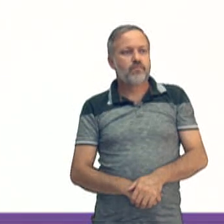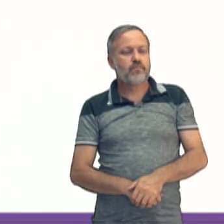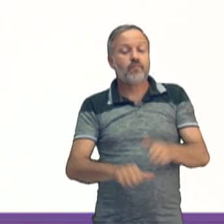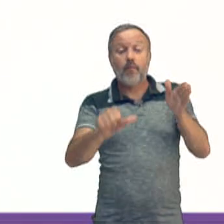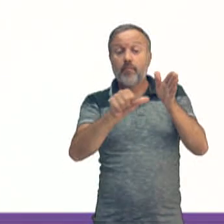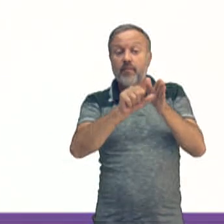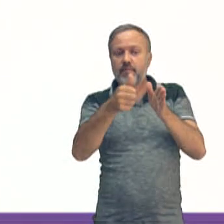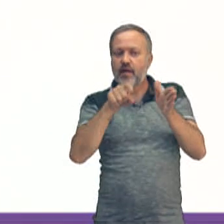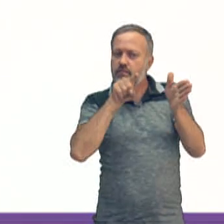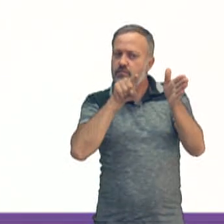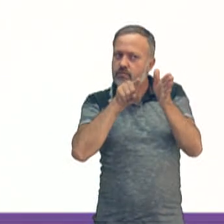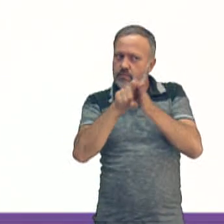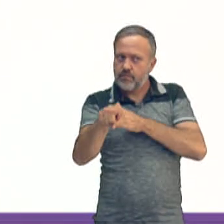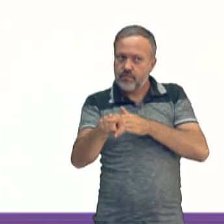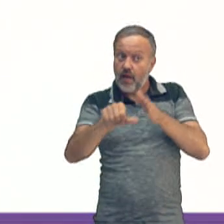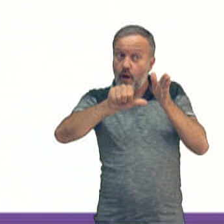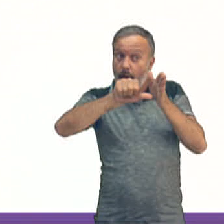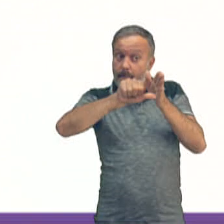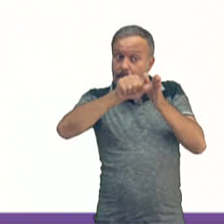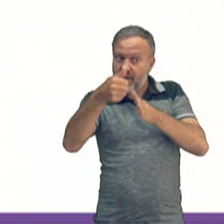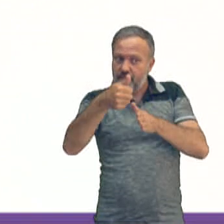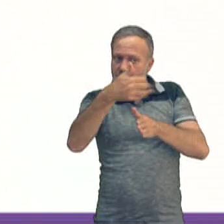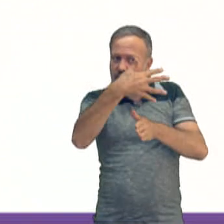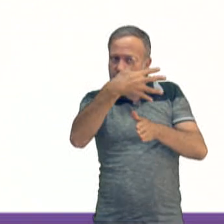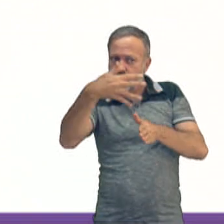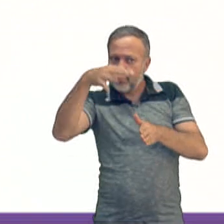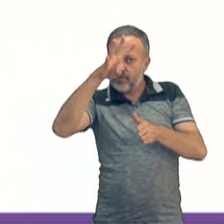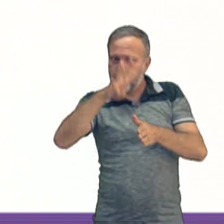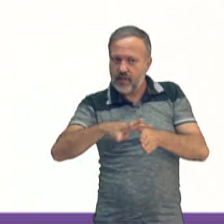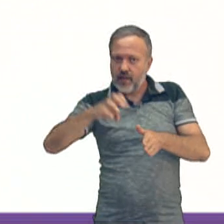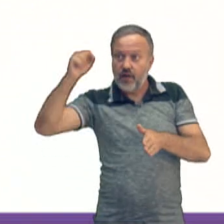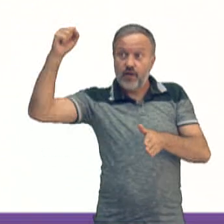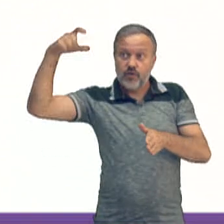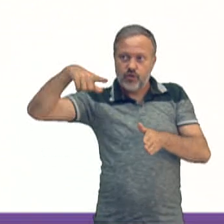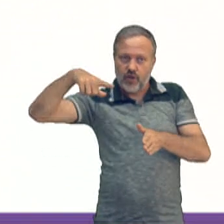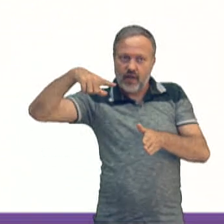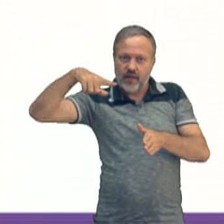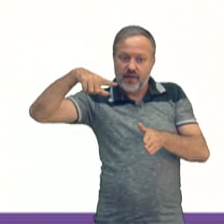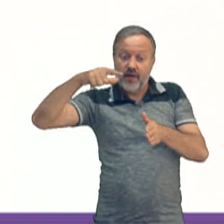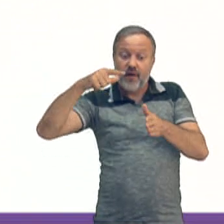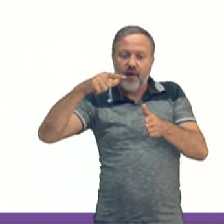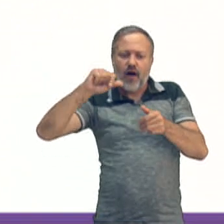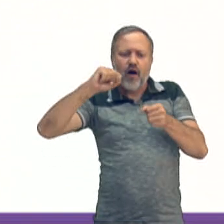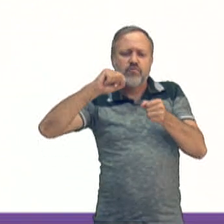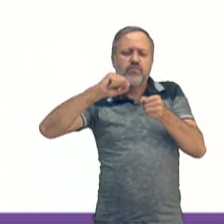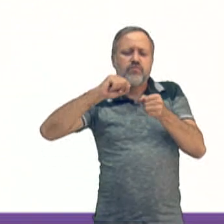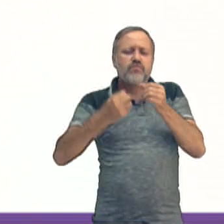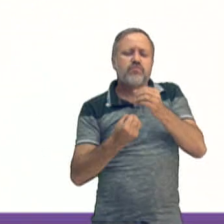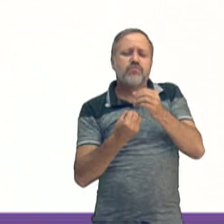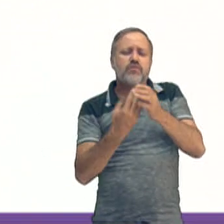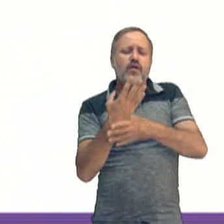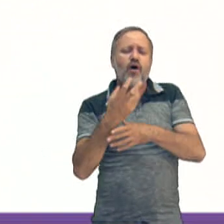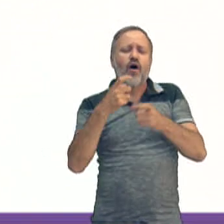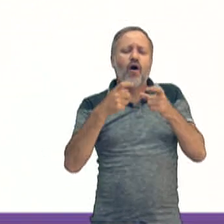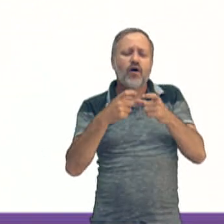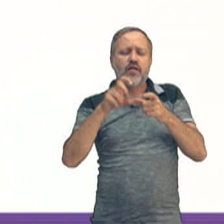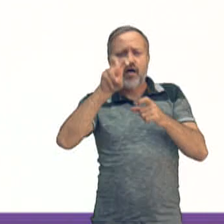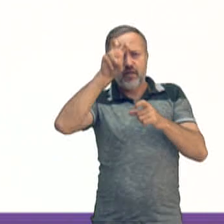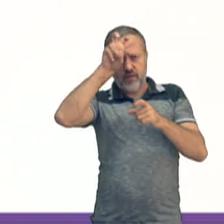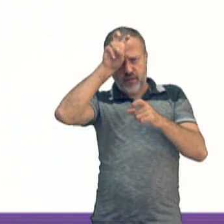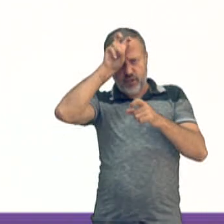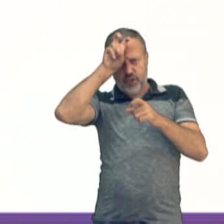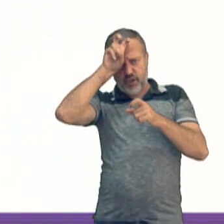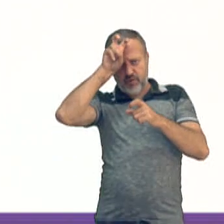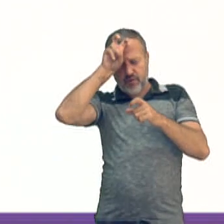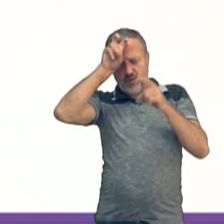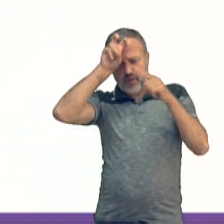número 1. O primeiro calendário solar, feito pelos egípcios, dividia-se em 3 estações, formuladas a partir